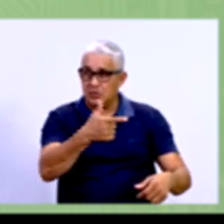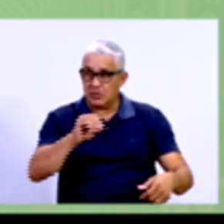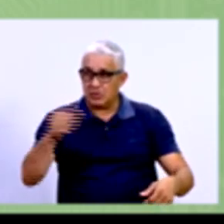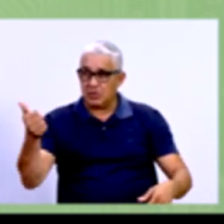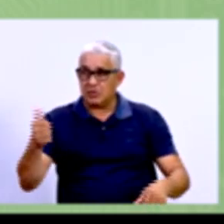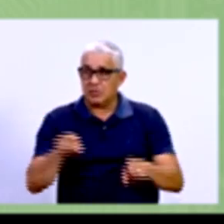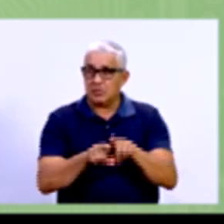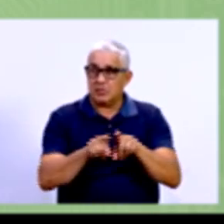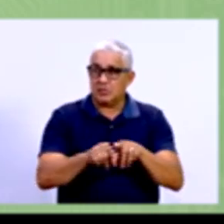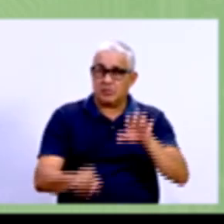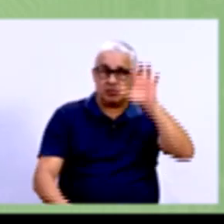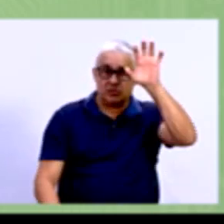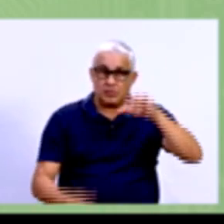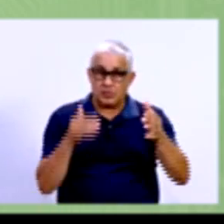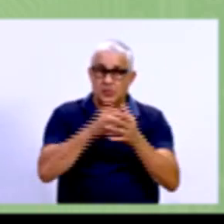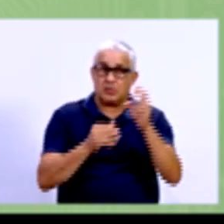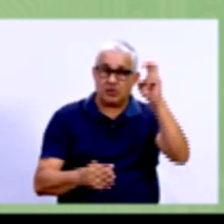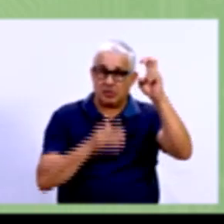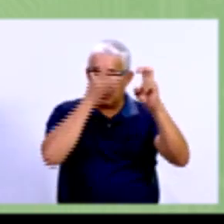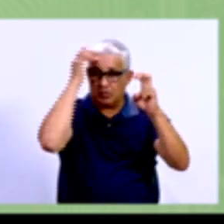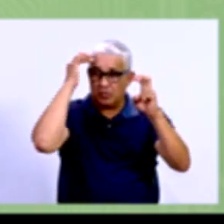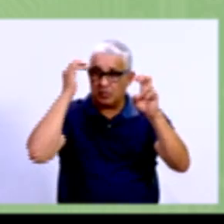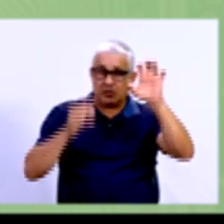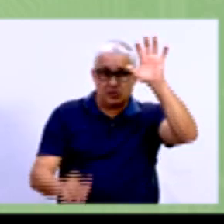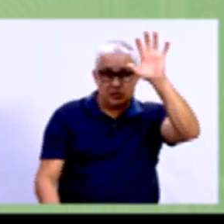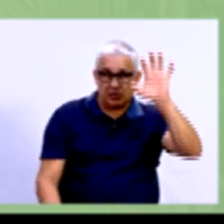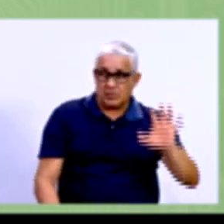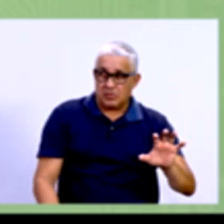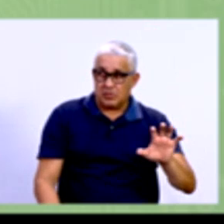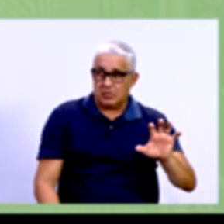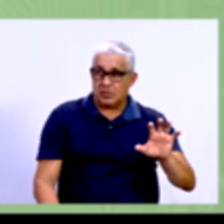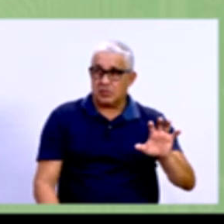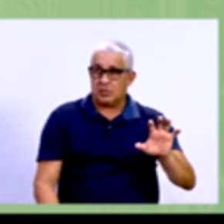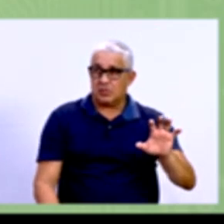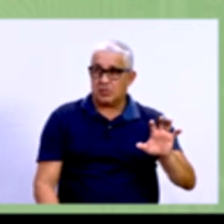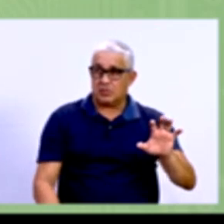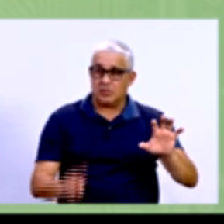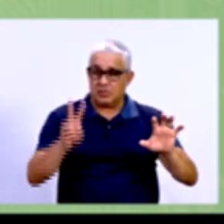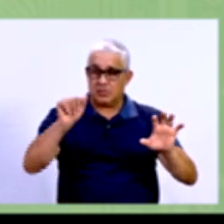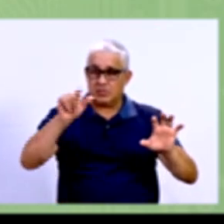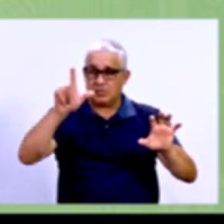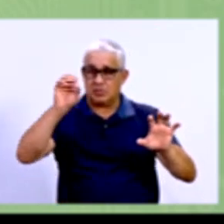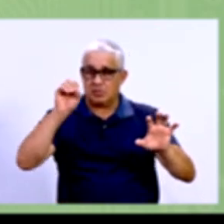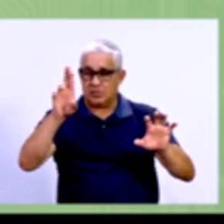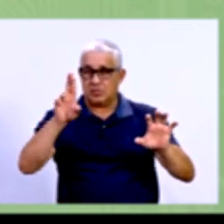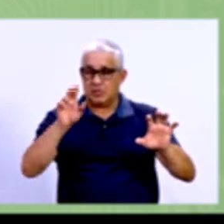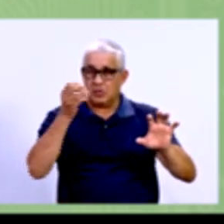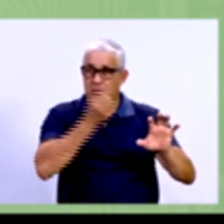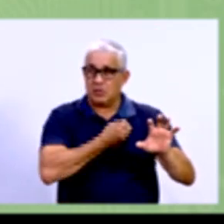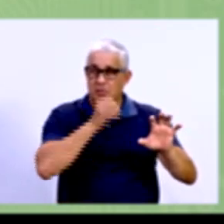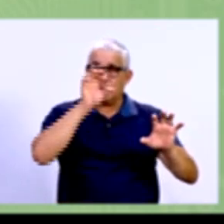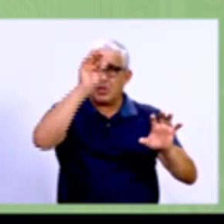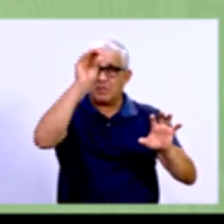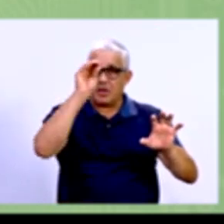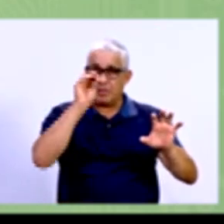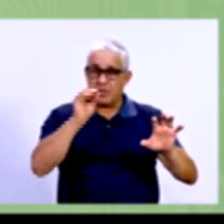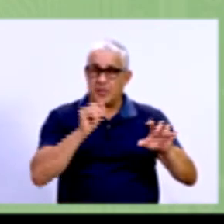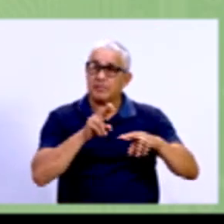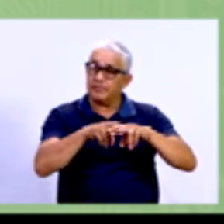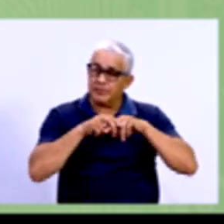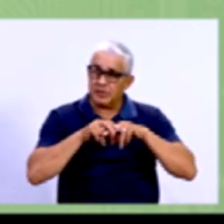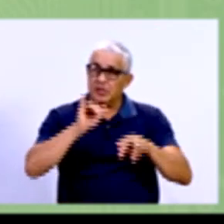Essa aqui, por exemplo, até 5 pessoas, é essa coluna que vai indicar esse valor e esse valor. Por isso que a gente fala que é coluna indicadora,